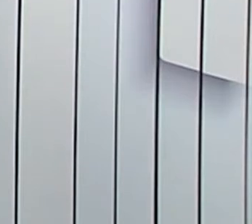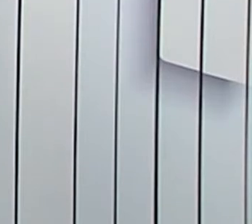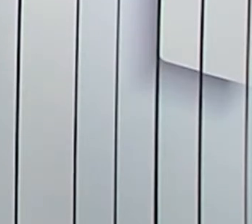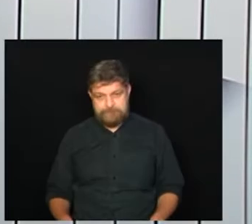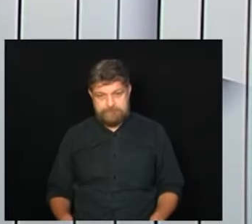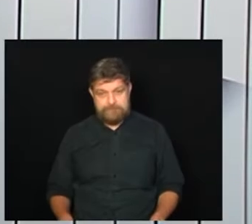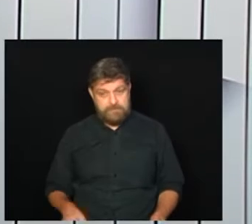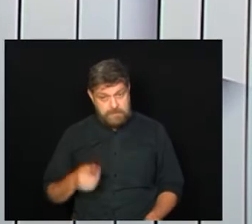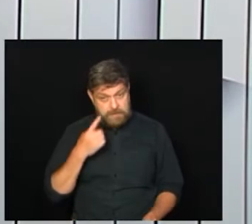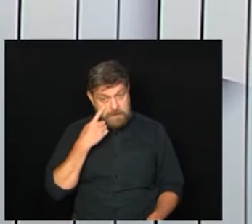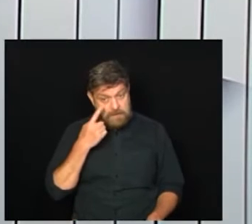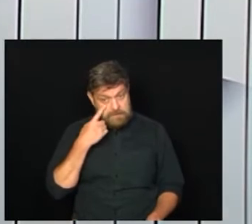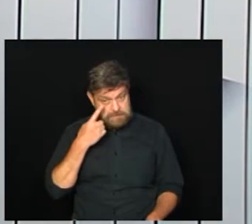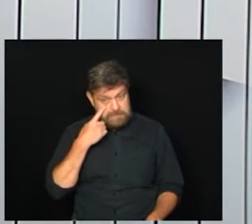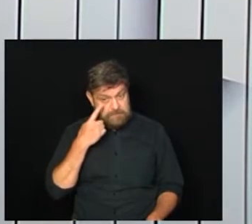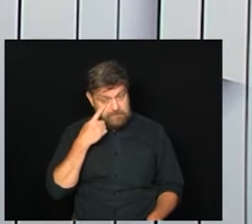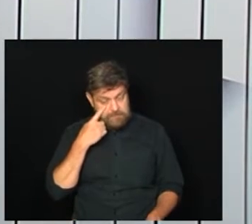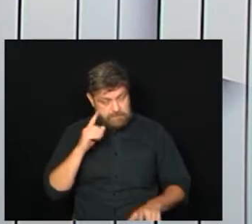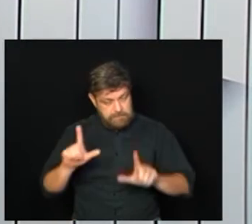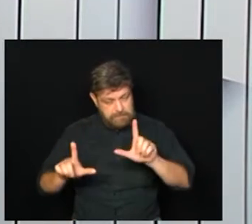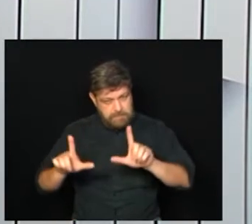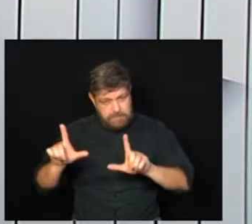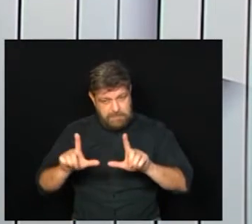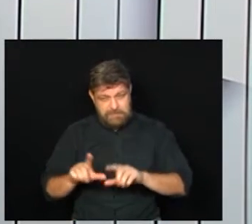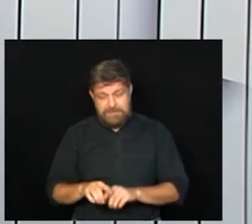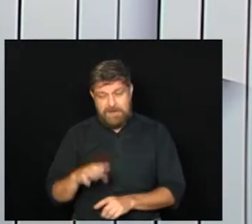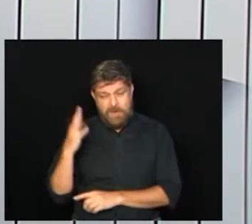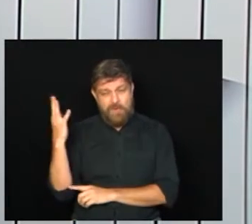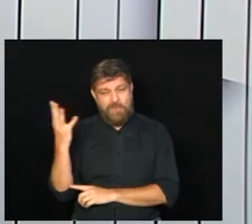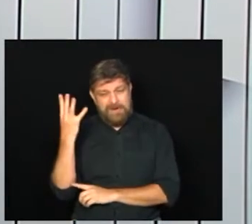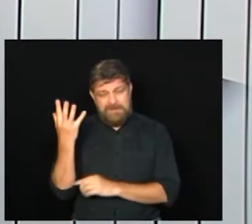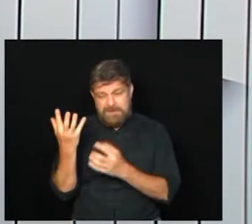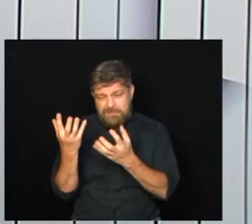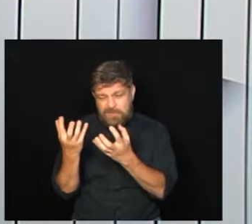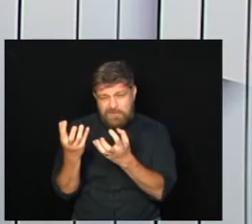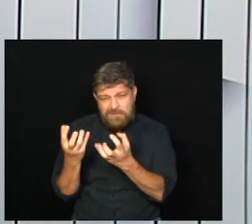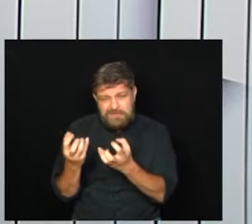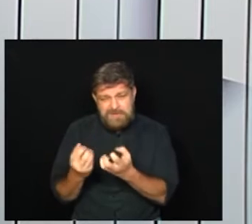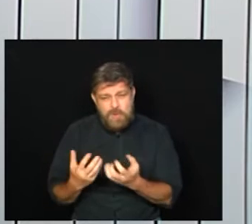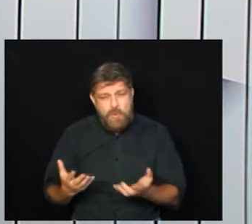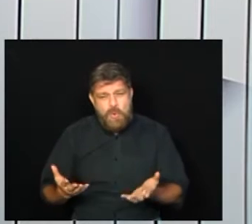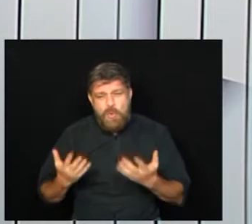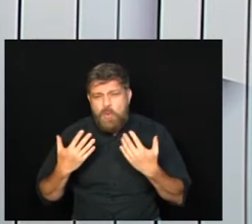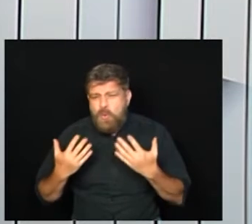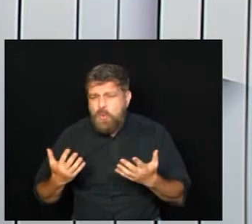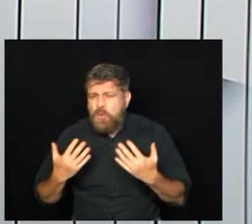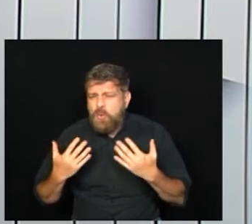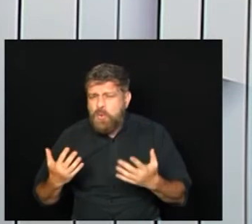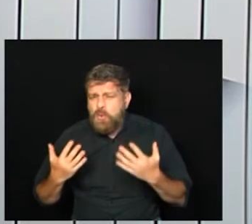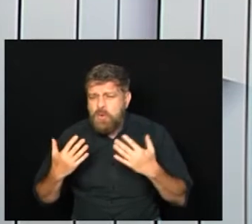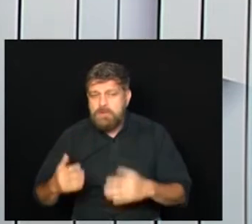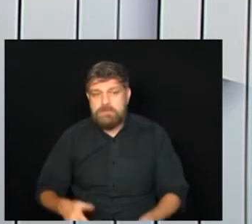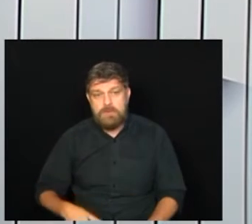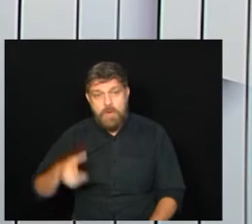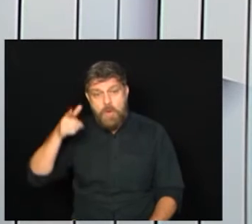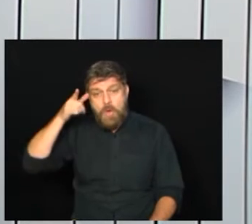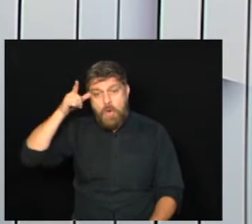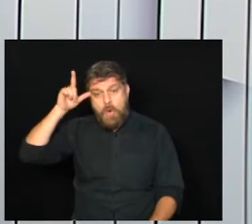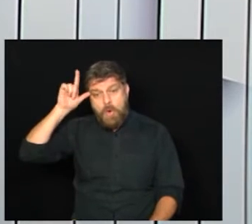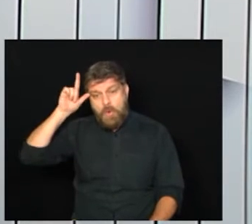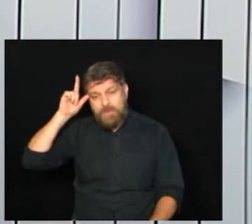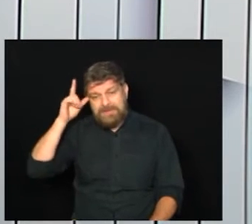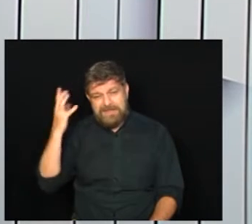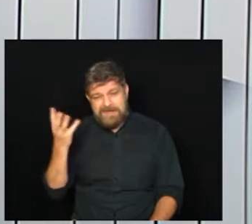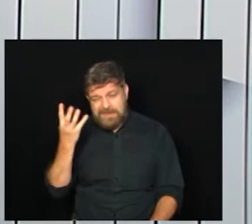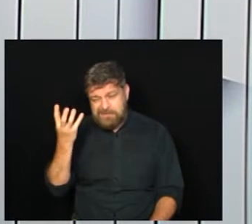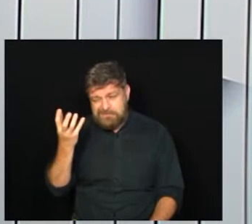Você viu aí na reportagem, né? Tempo muito seco, calorão em pleno inverno. Ontem essa umidade relativa do